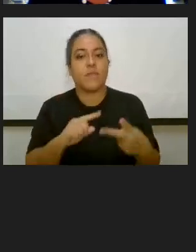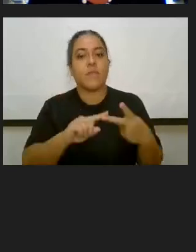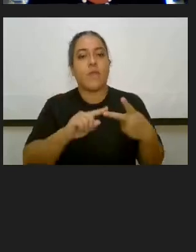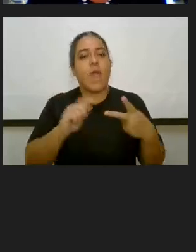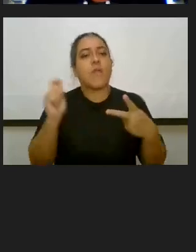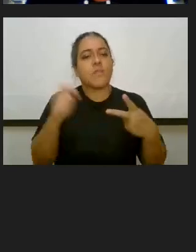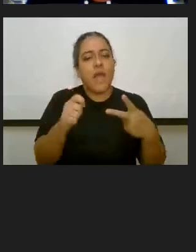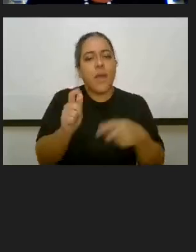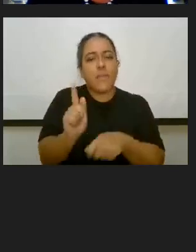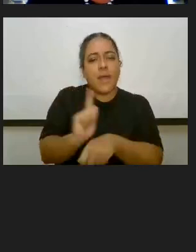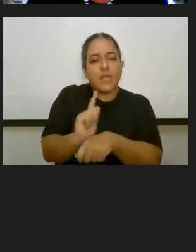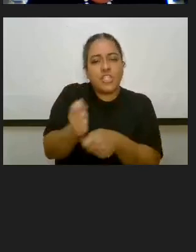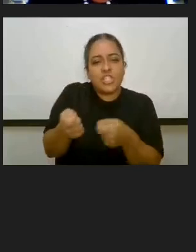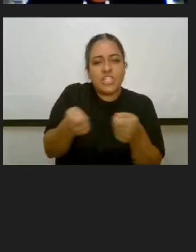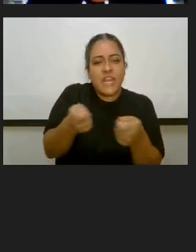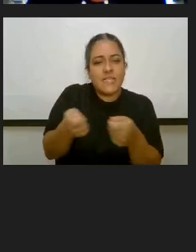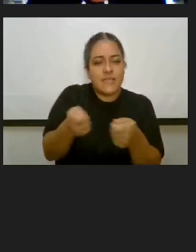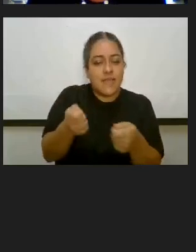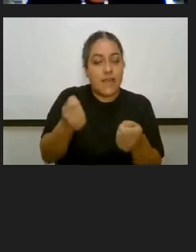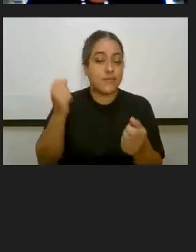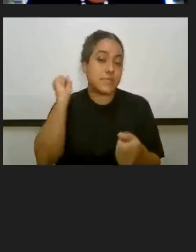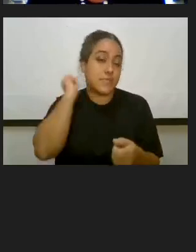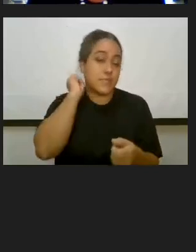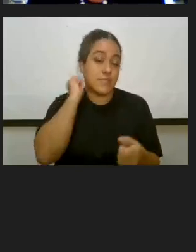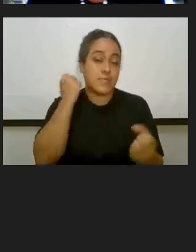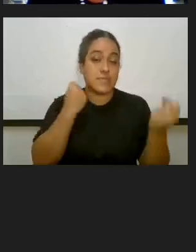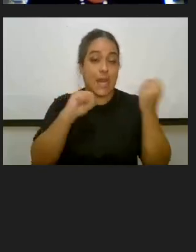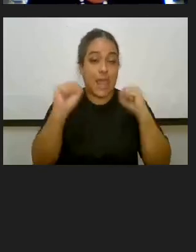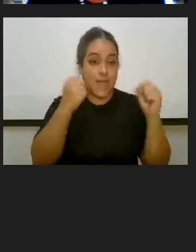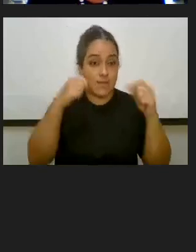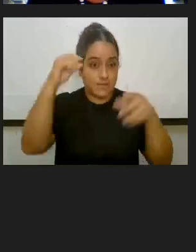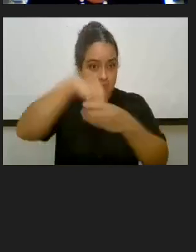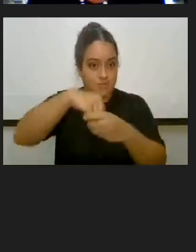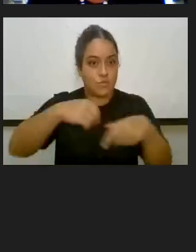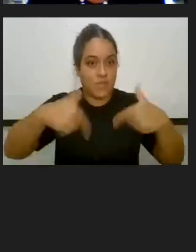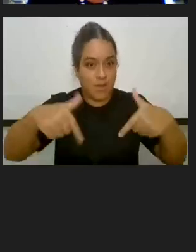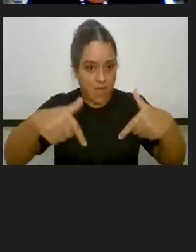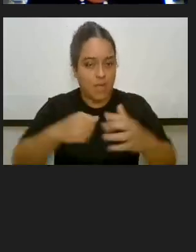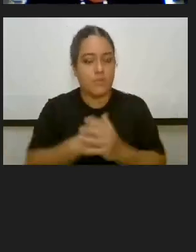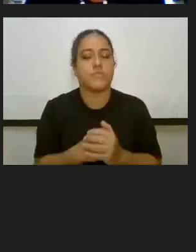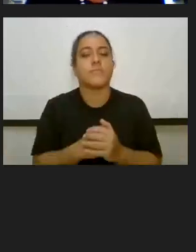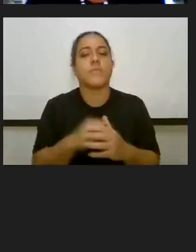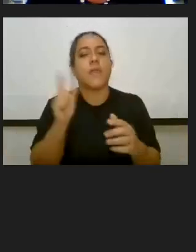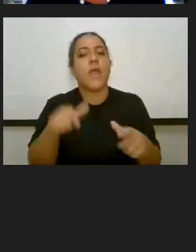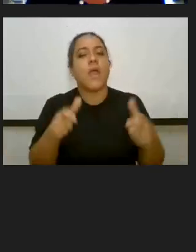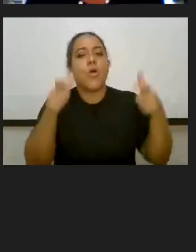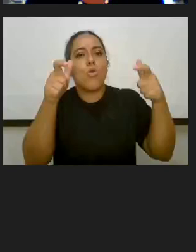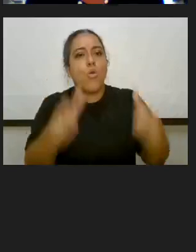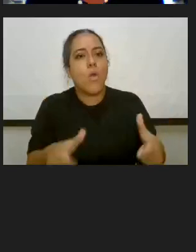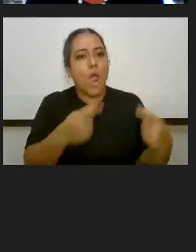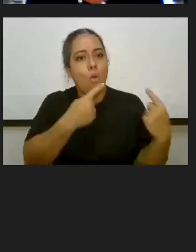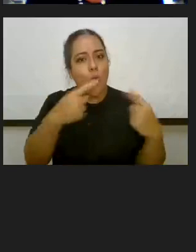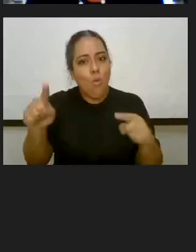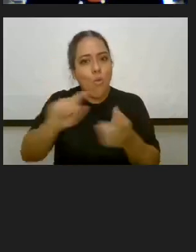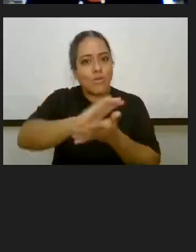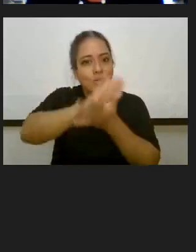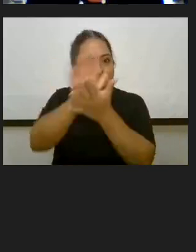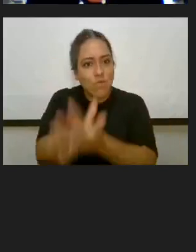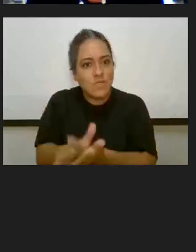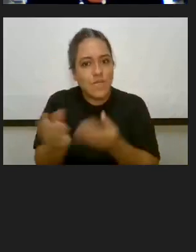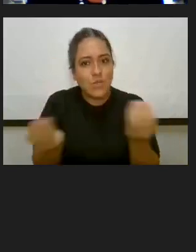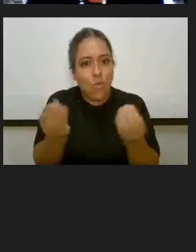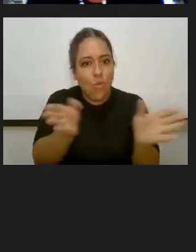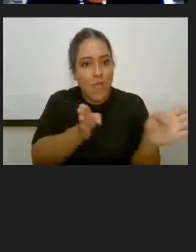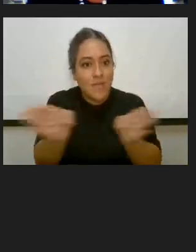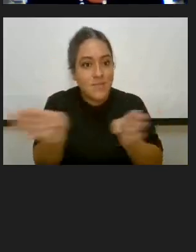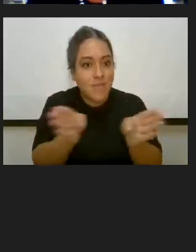trabalho? É um espaço que combate o estigma e o preconceito? Que oferece acesso aos cuidados